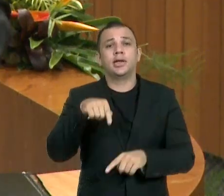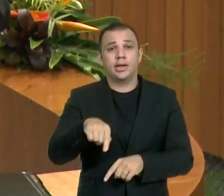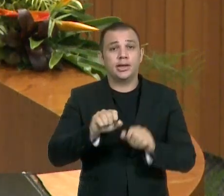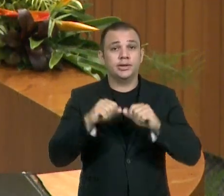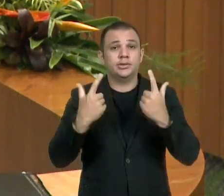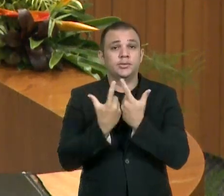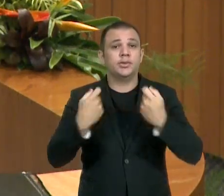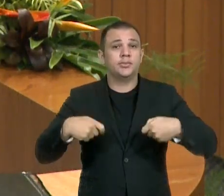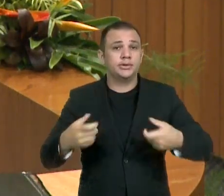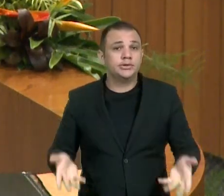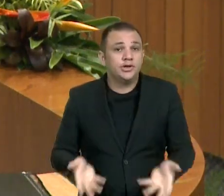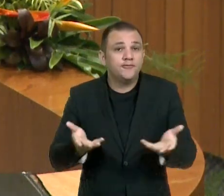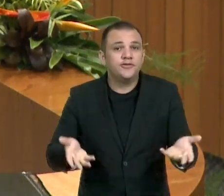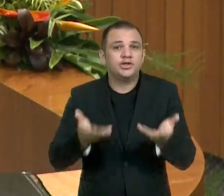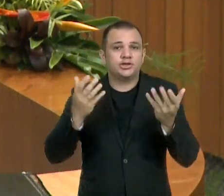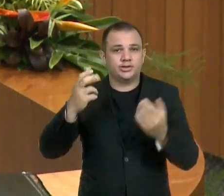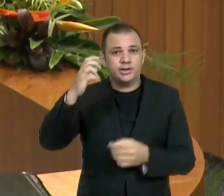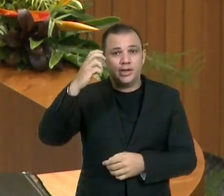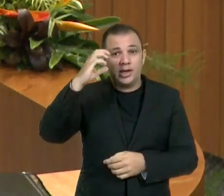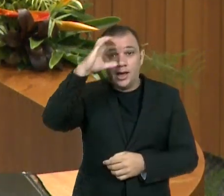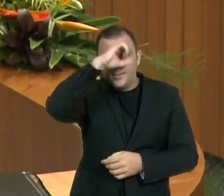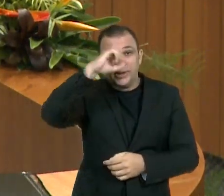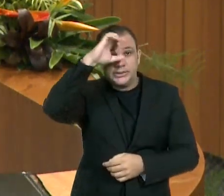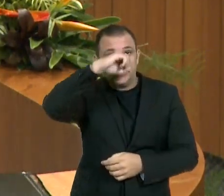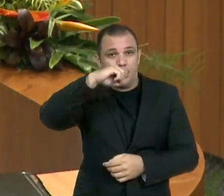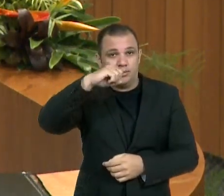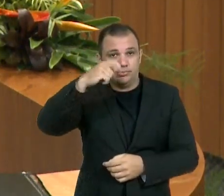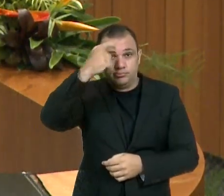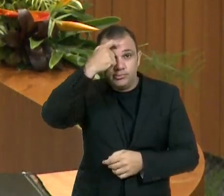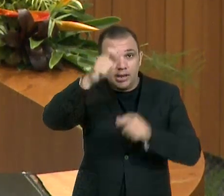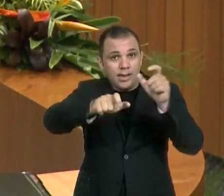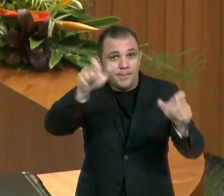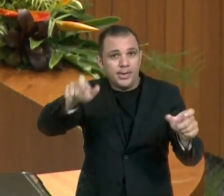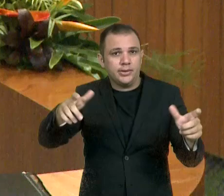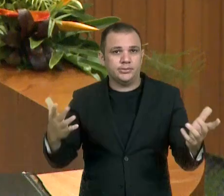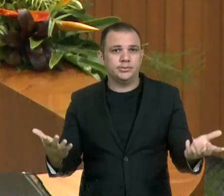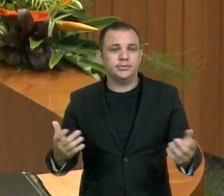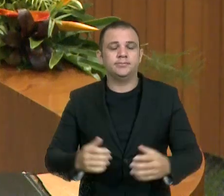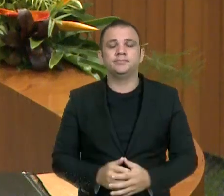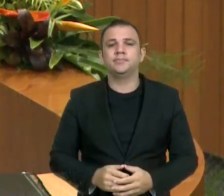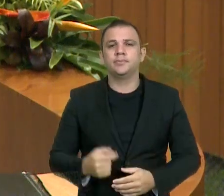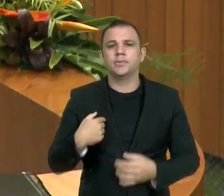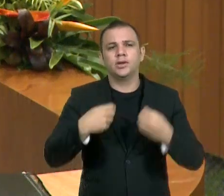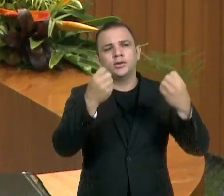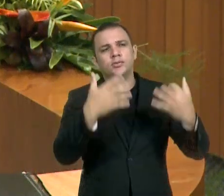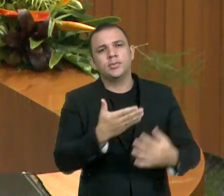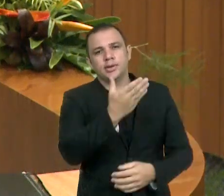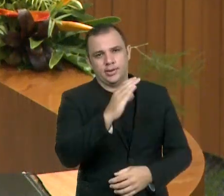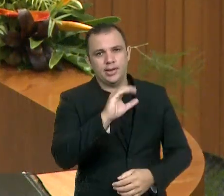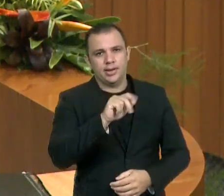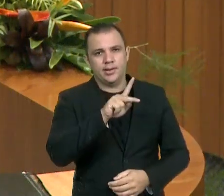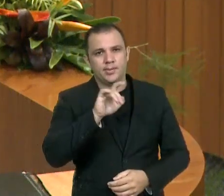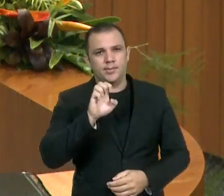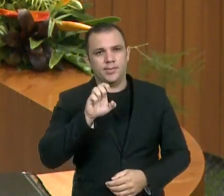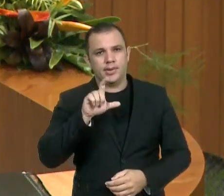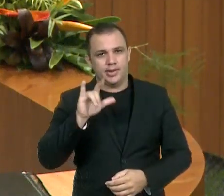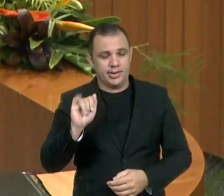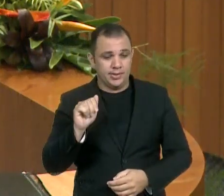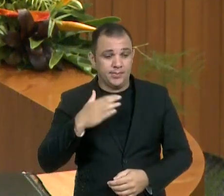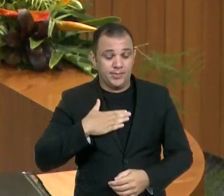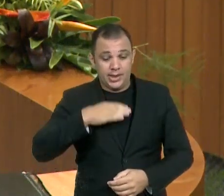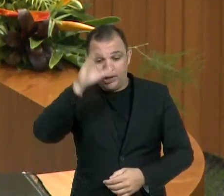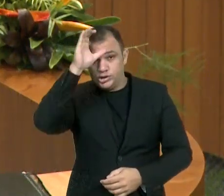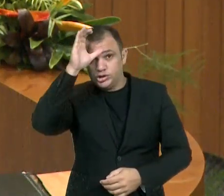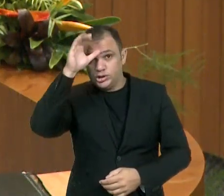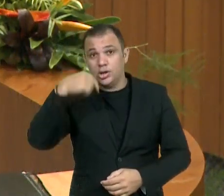aprendizado. Quero te dizer, Capelli, que eu não tenho mais minha tia, perdi minha tia para a Covid. Meu tio, eu